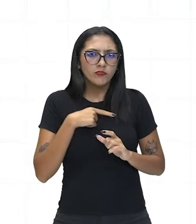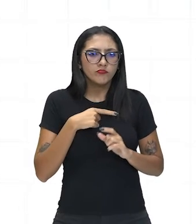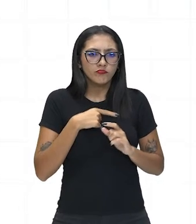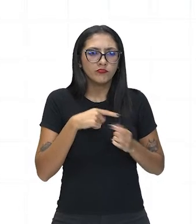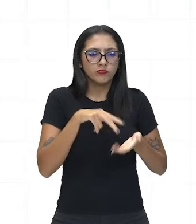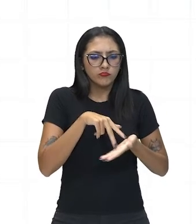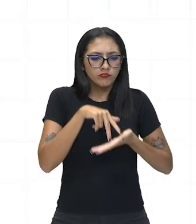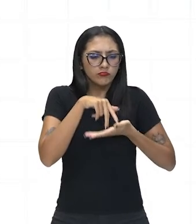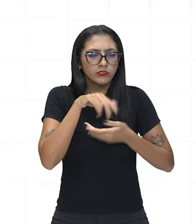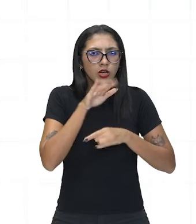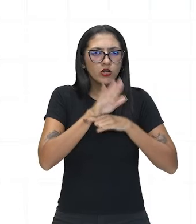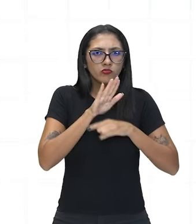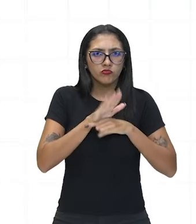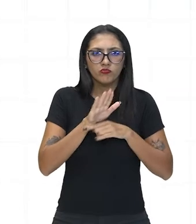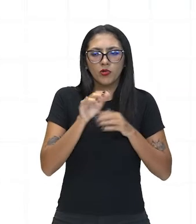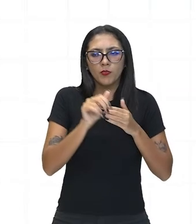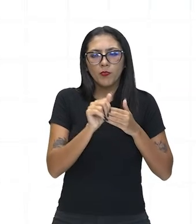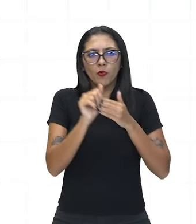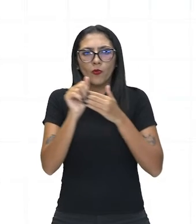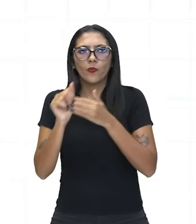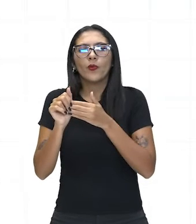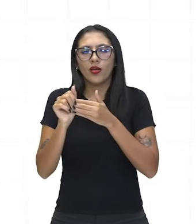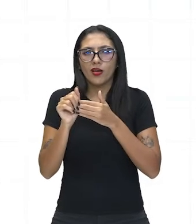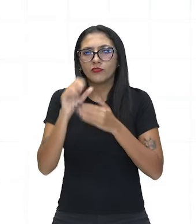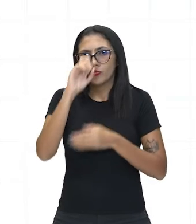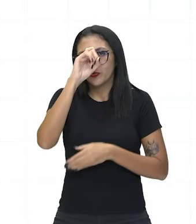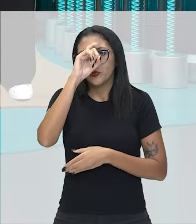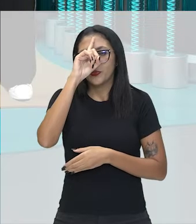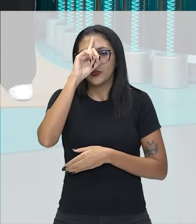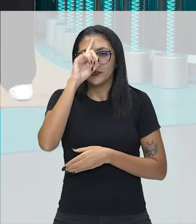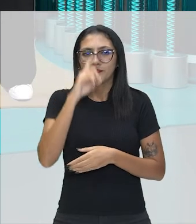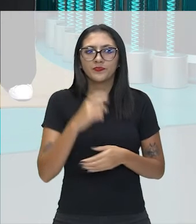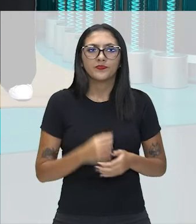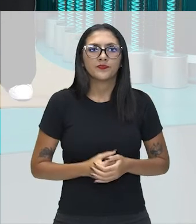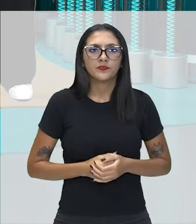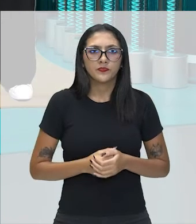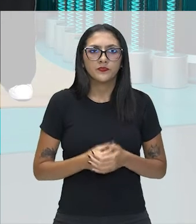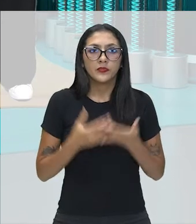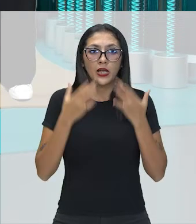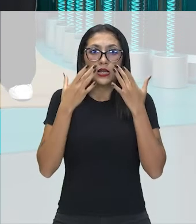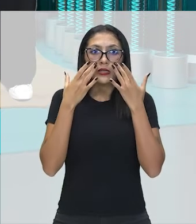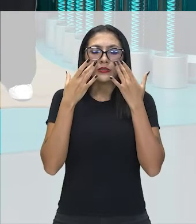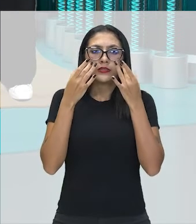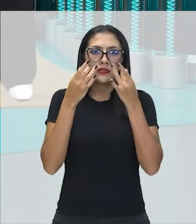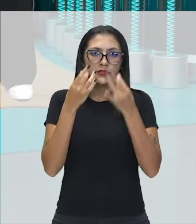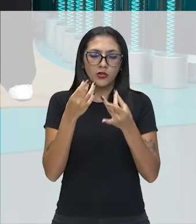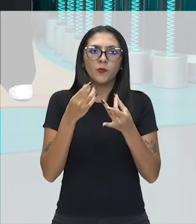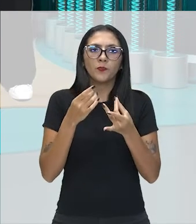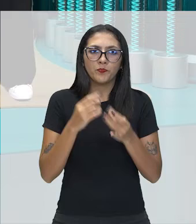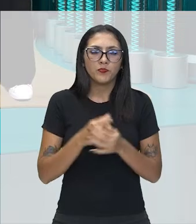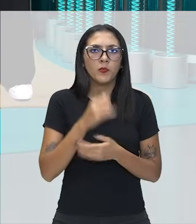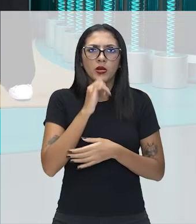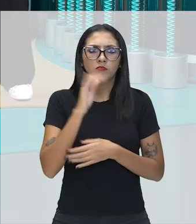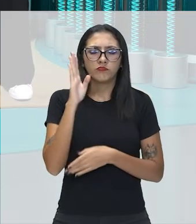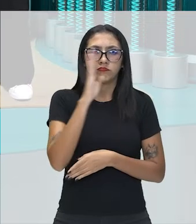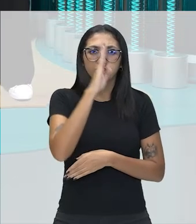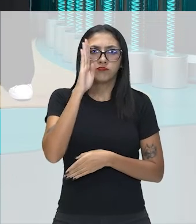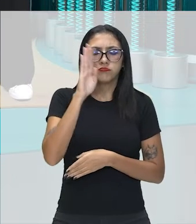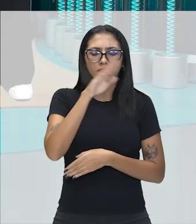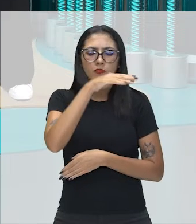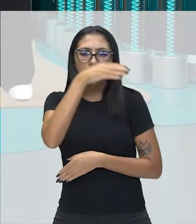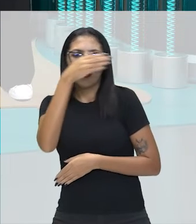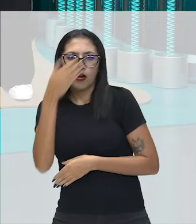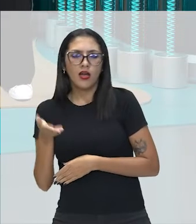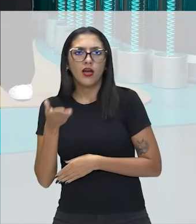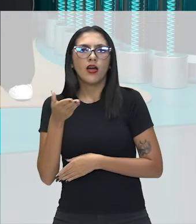para a unidade de saúde. E atenção! Quedas, elas são frequentes durante o momento da